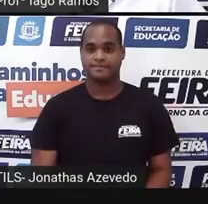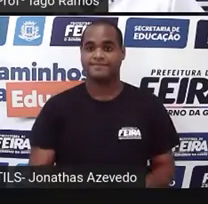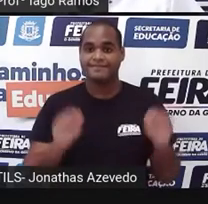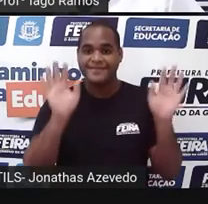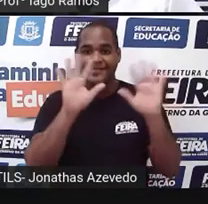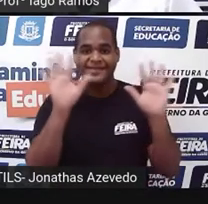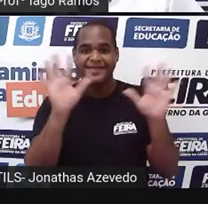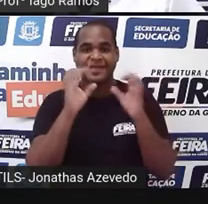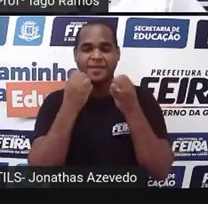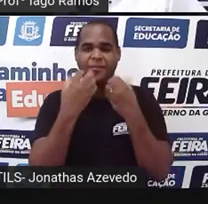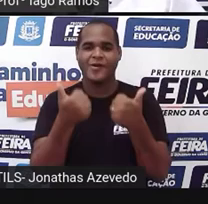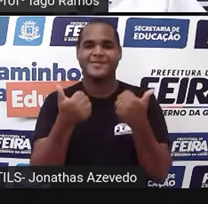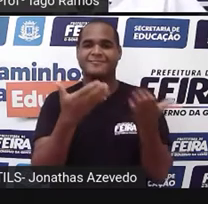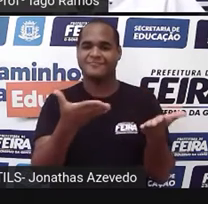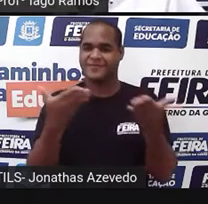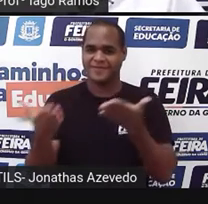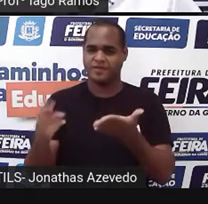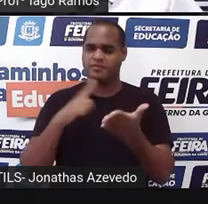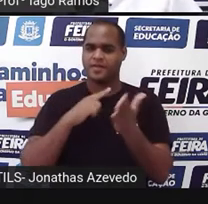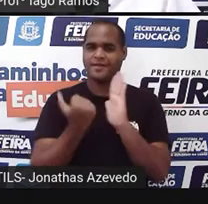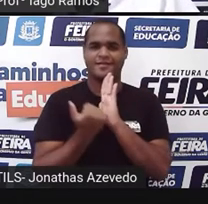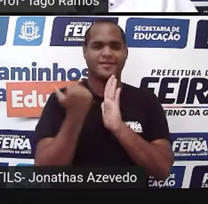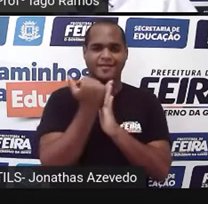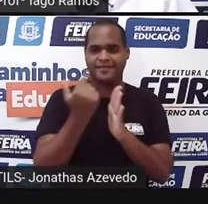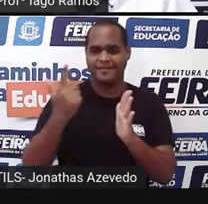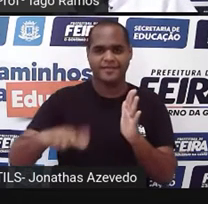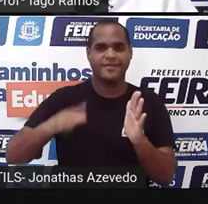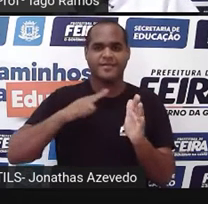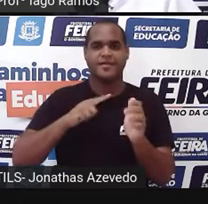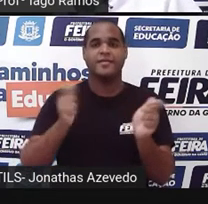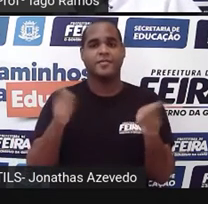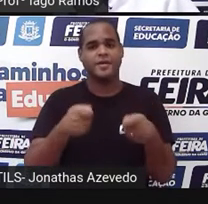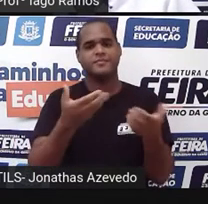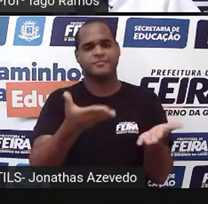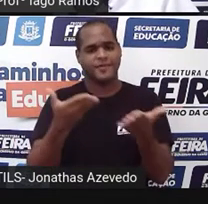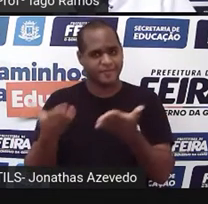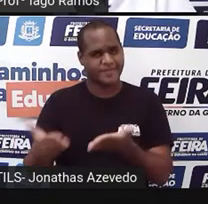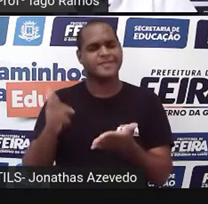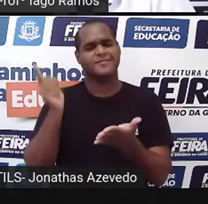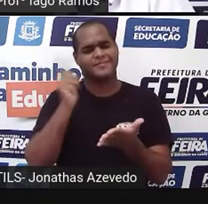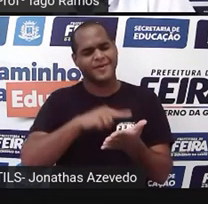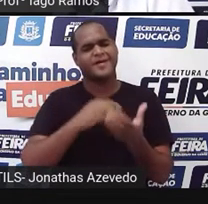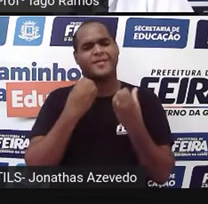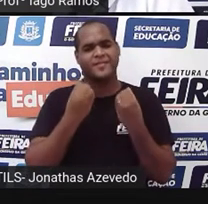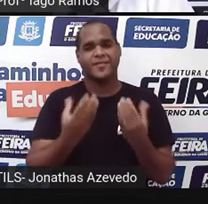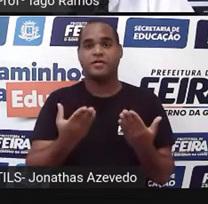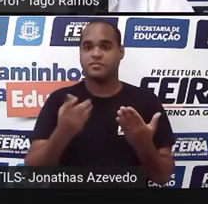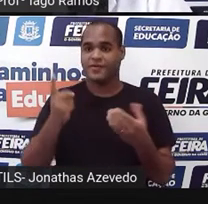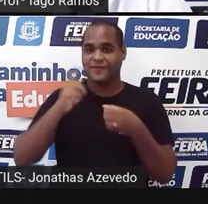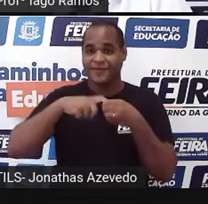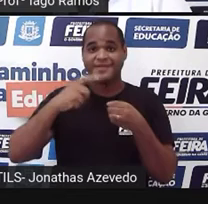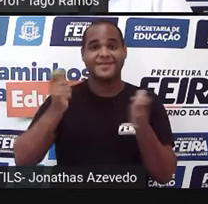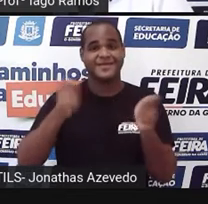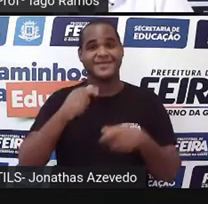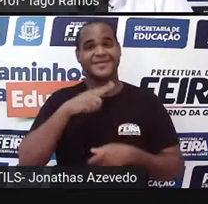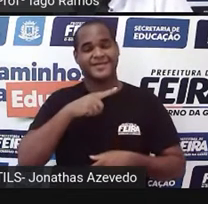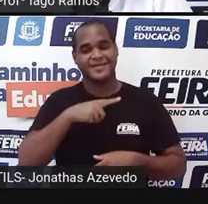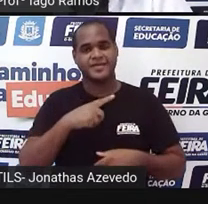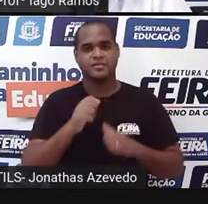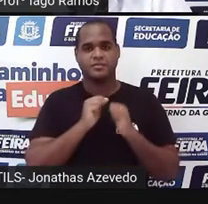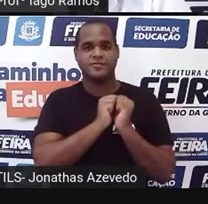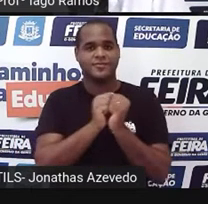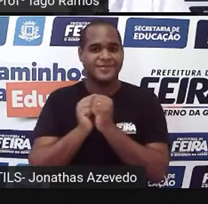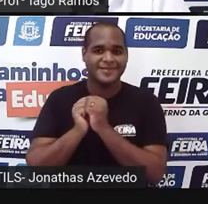o Olá sejam bem-vindos mais uma vez sejam bem-vindos mais uma vez estamos de volta